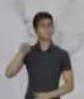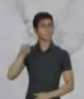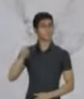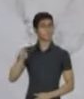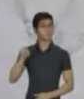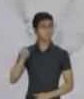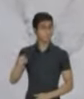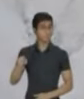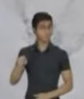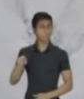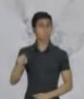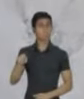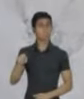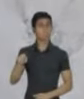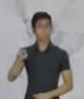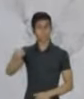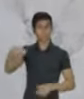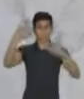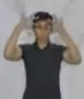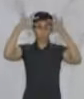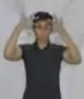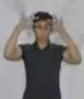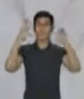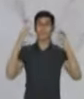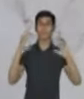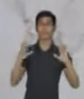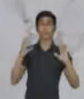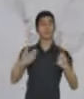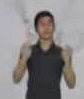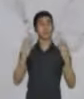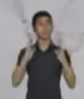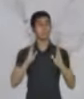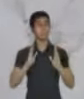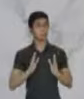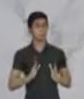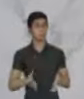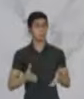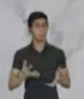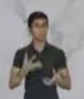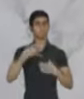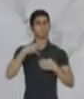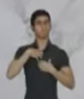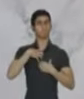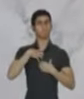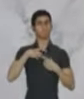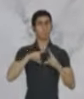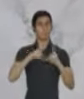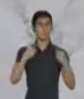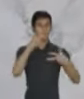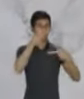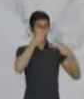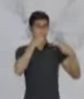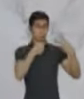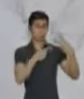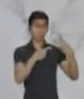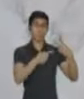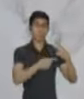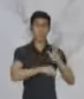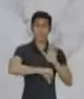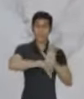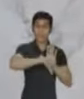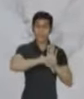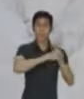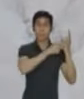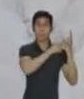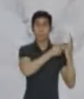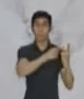uma situação de consternação geral do brasil mas cometeram m contra 11 uma pessoa da política